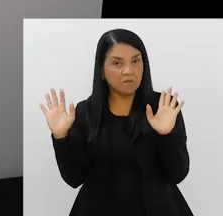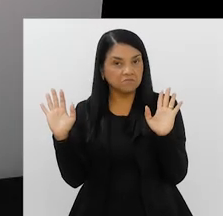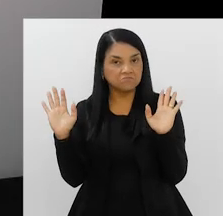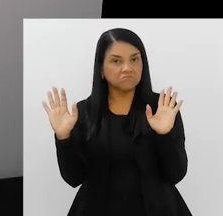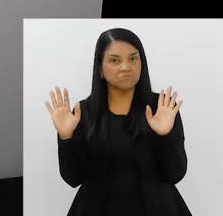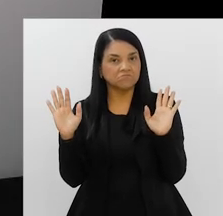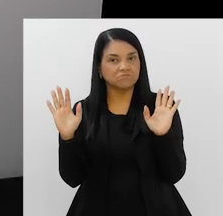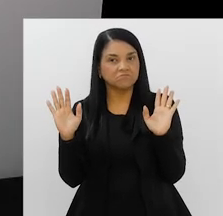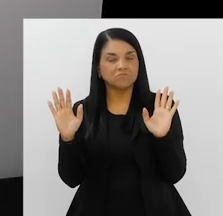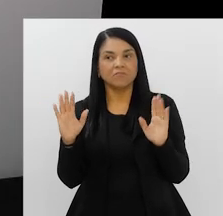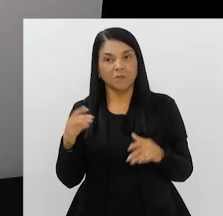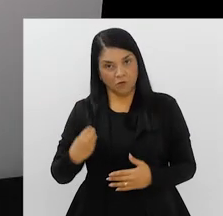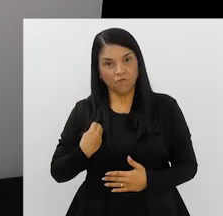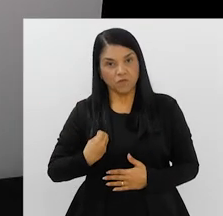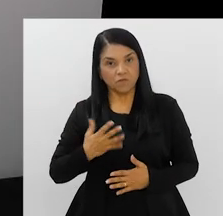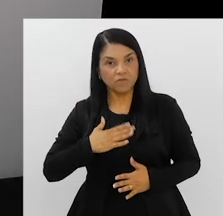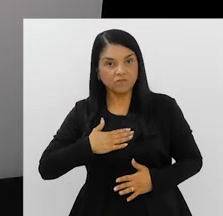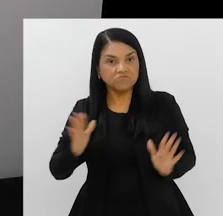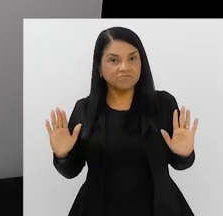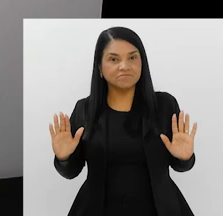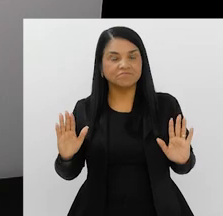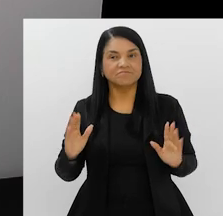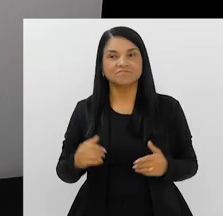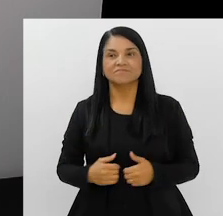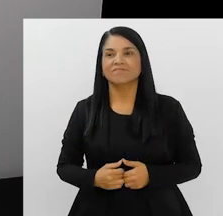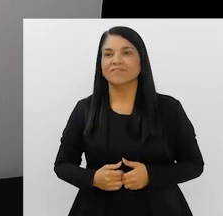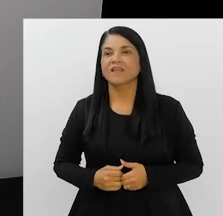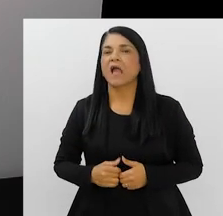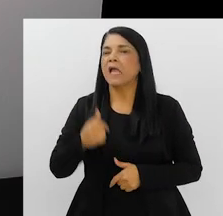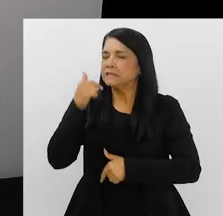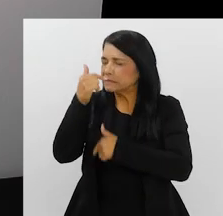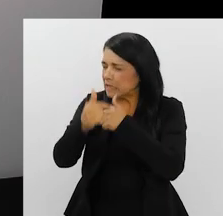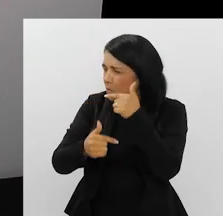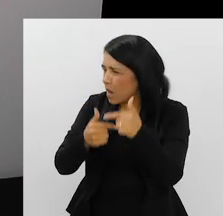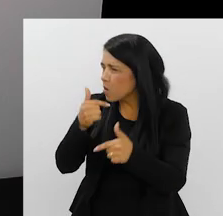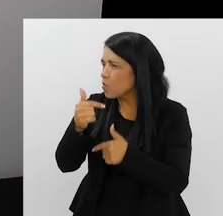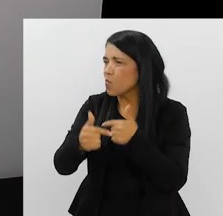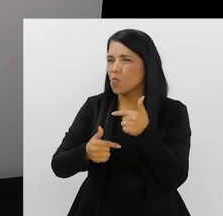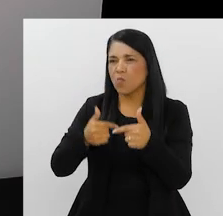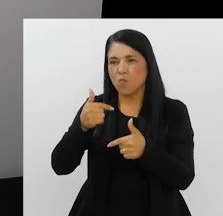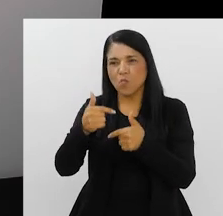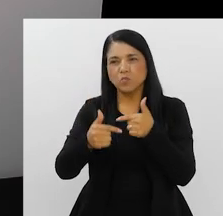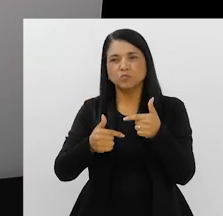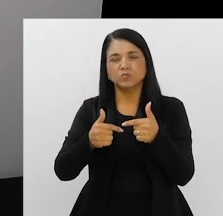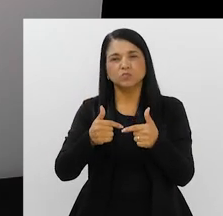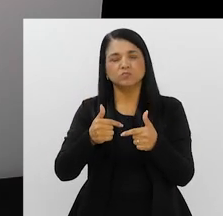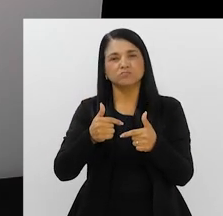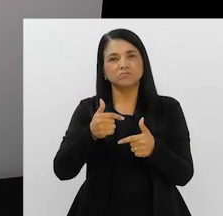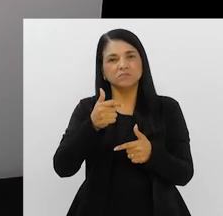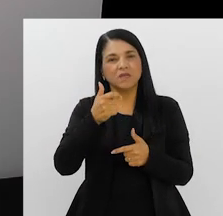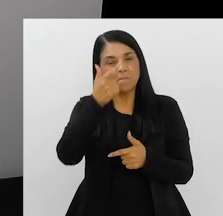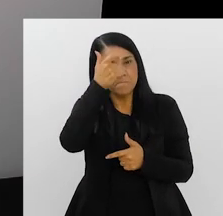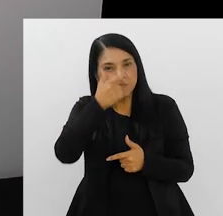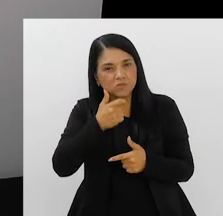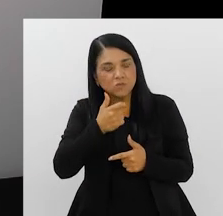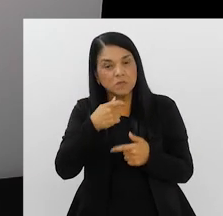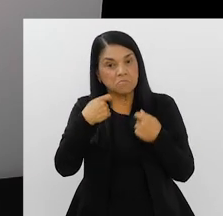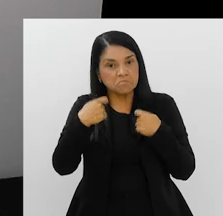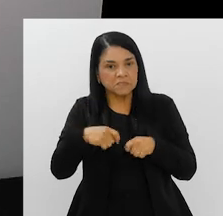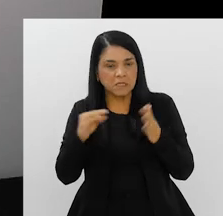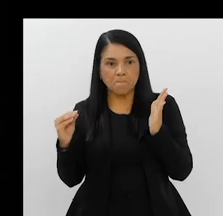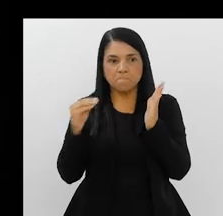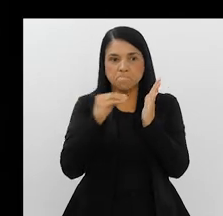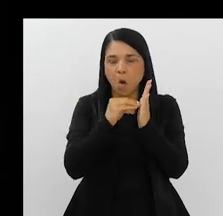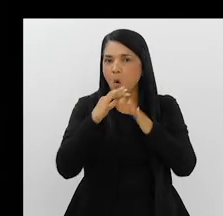postando. Não estou postando. Sumiu. É muito trabalhoso, né? A pessoa